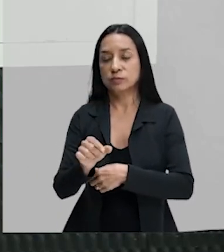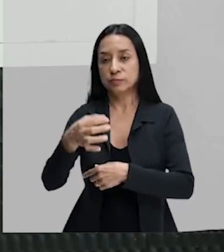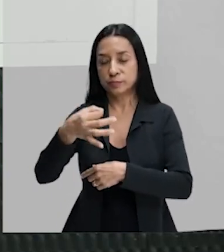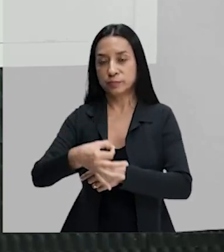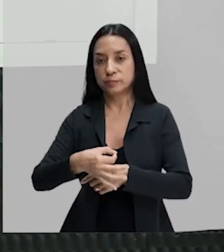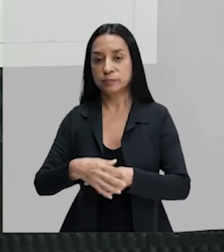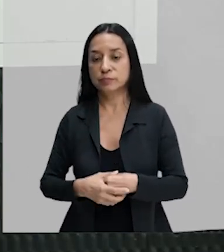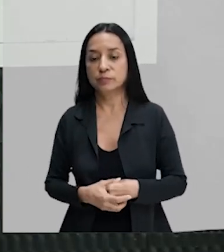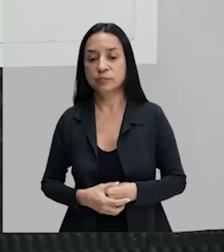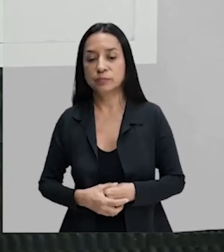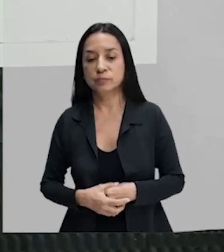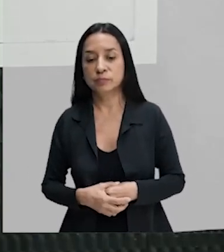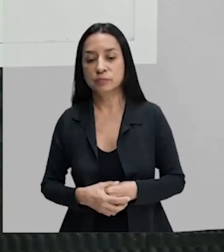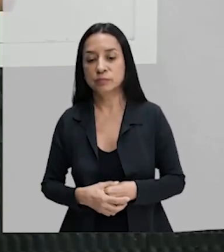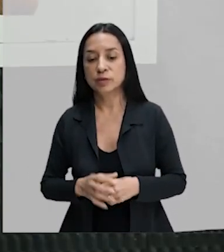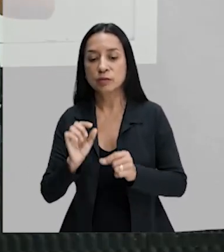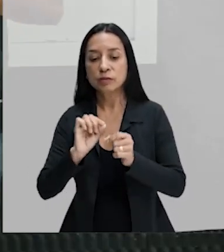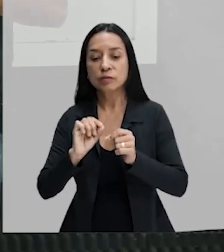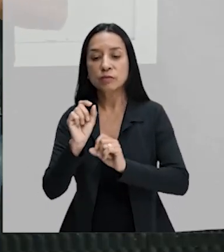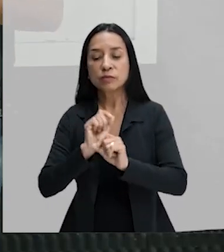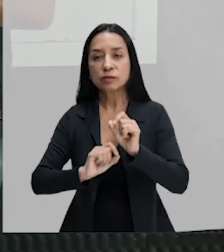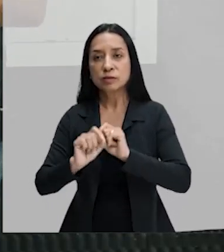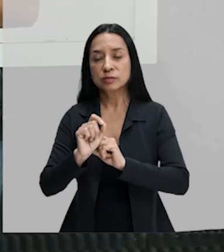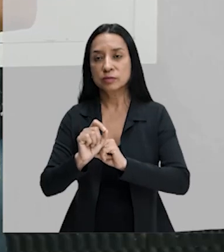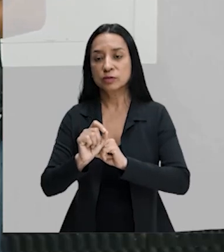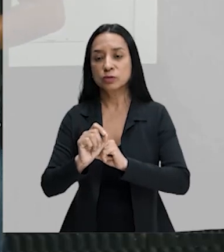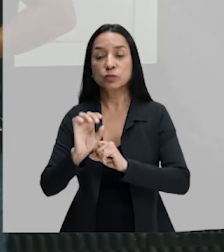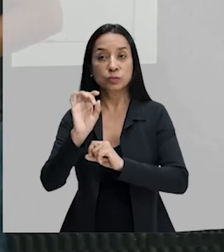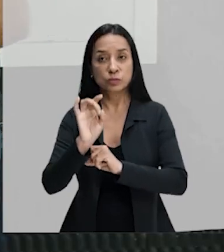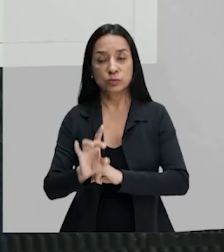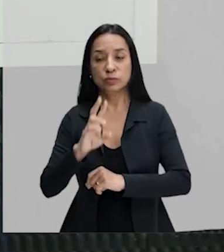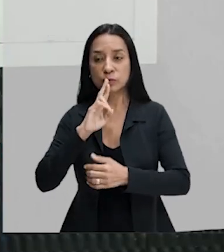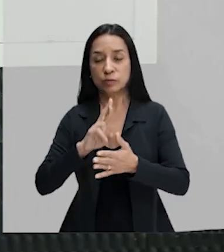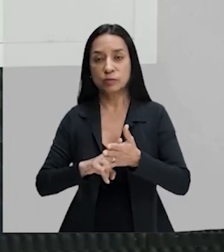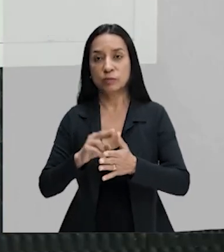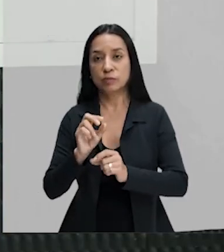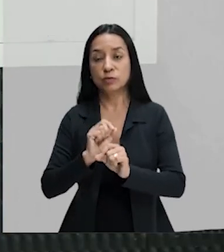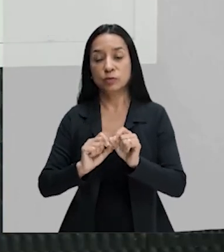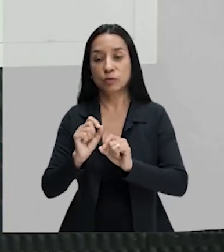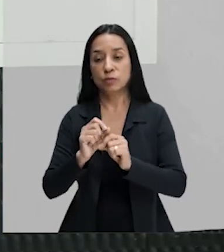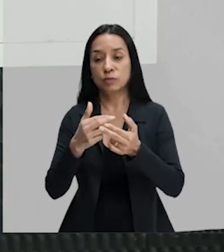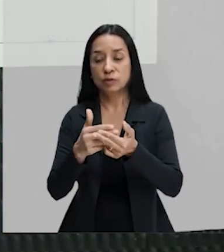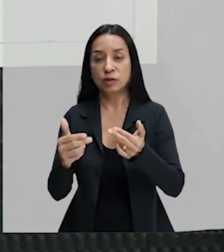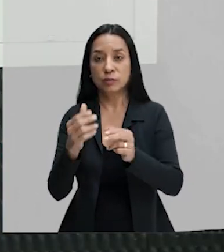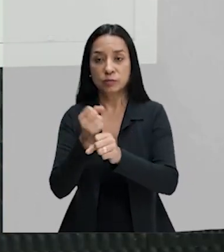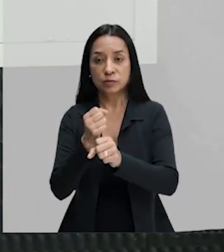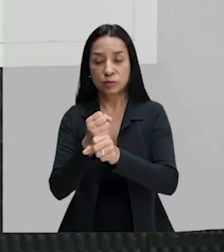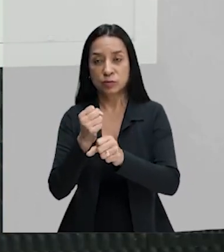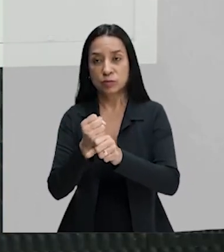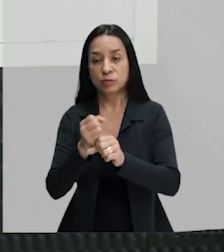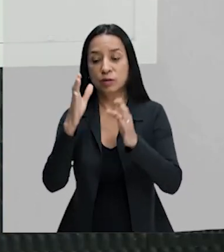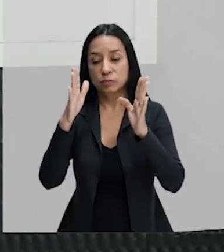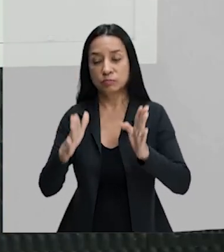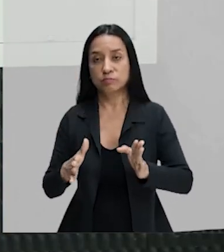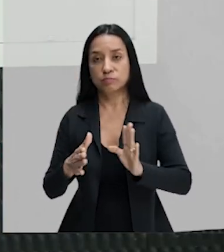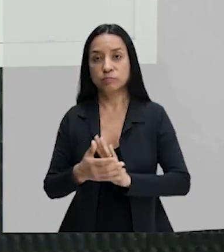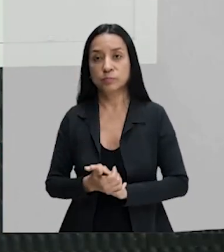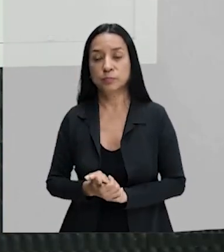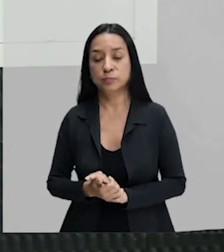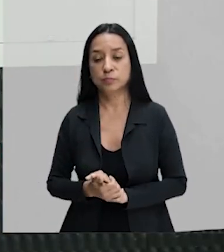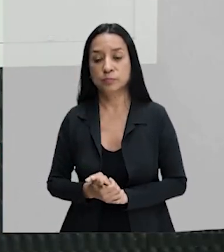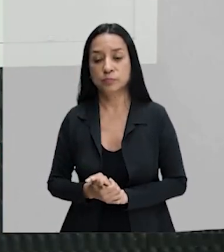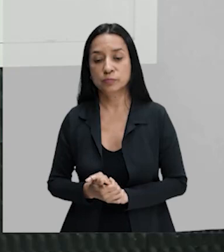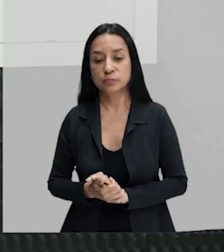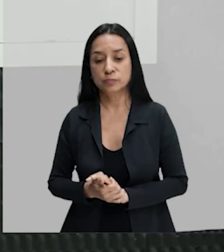Certo? Então, quando você faz isso, resta os elementos que você vai calcular o determinante. Então,